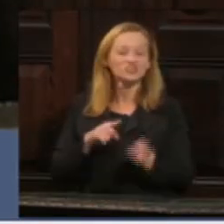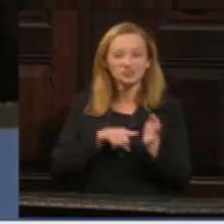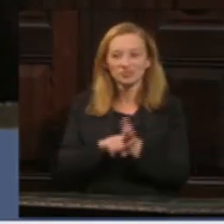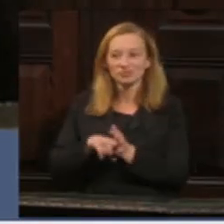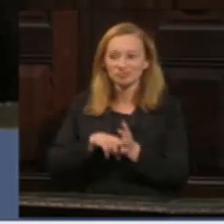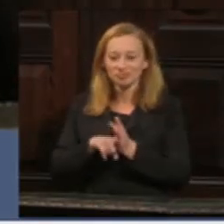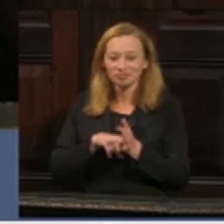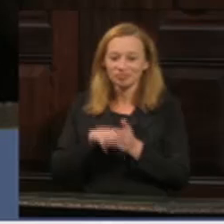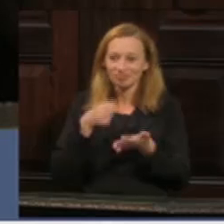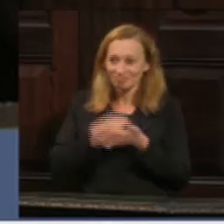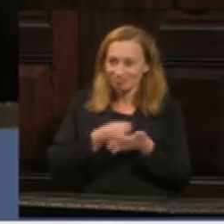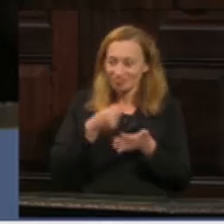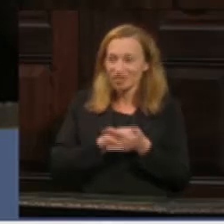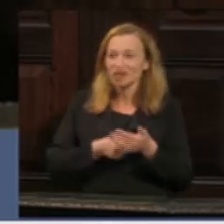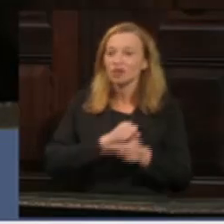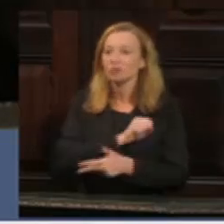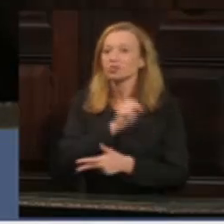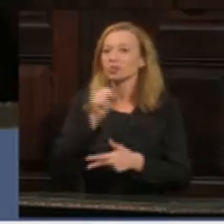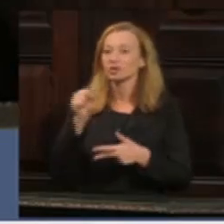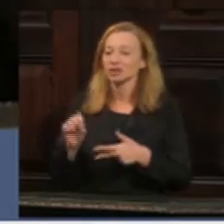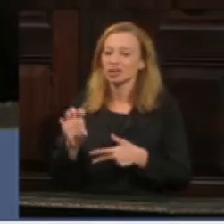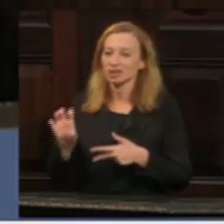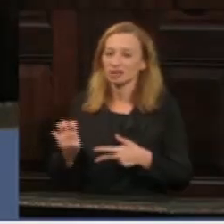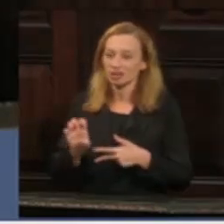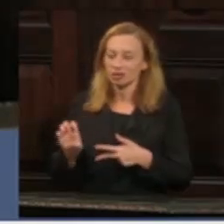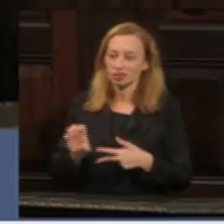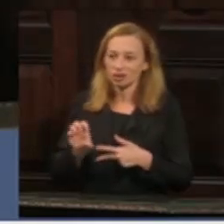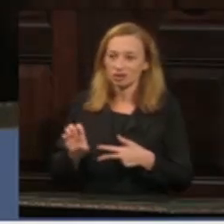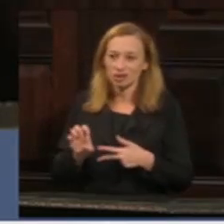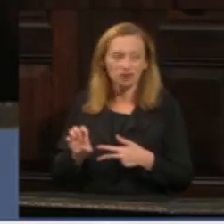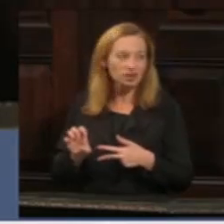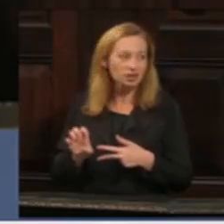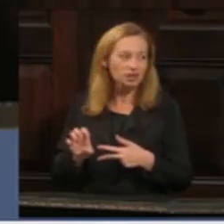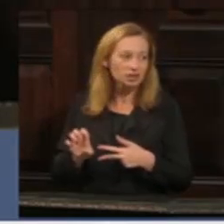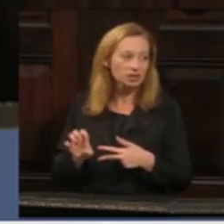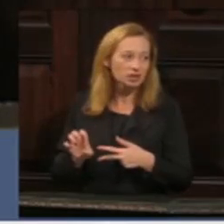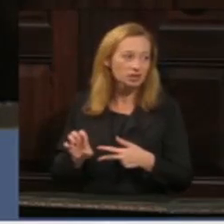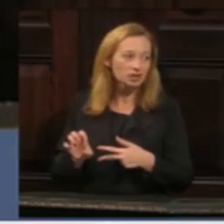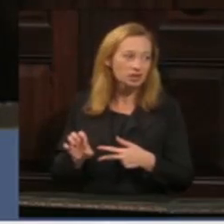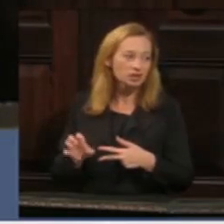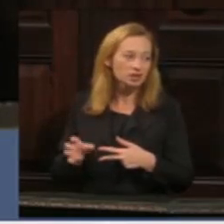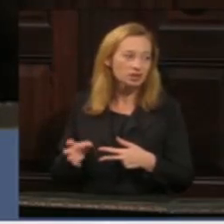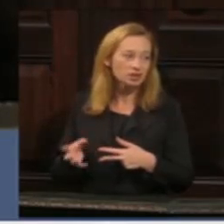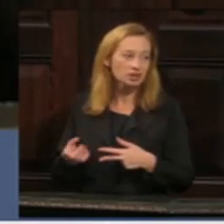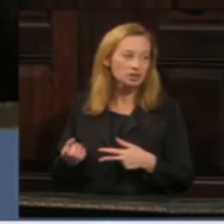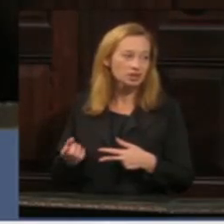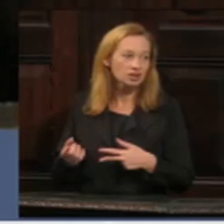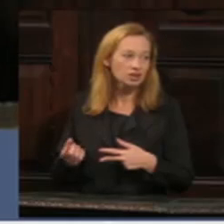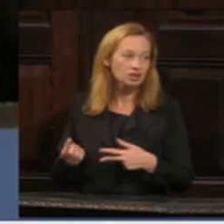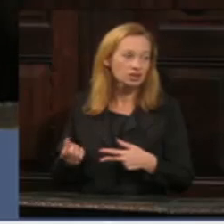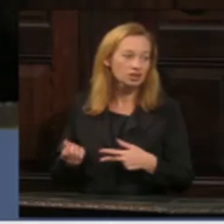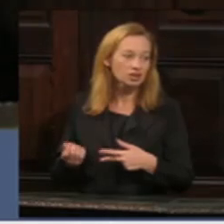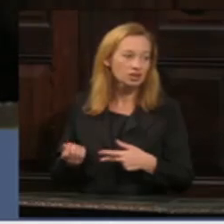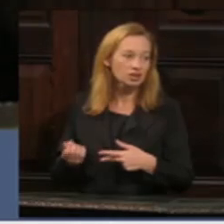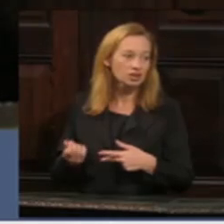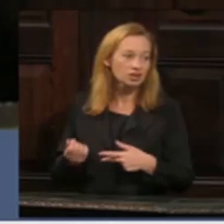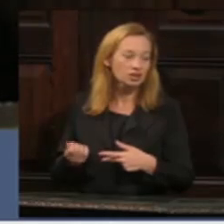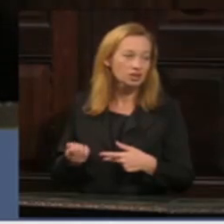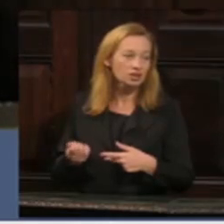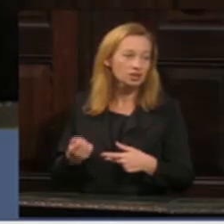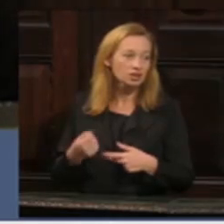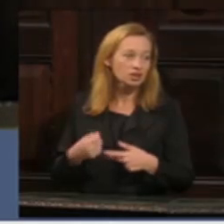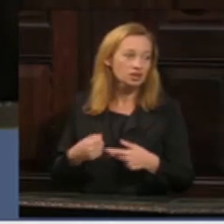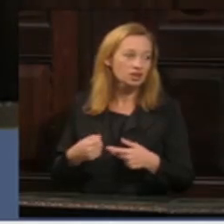rigorosamente o Poder Executivo no que toca à arrecadação dos recursos e despesas